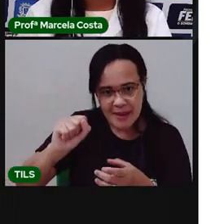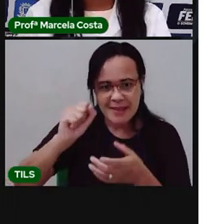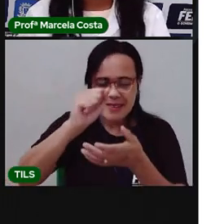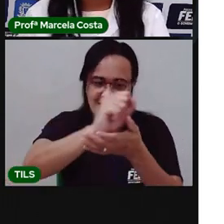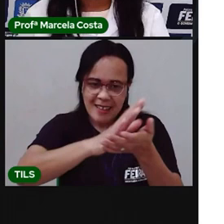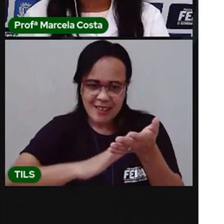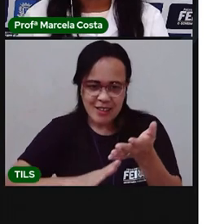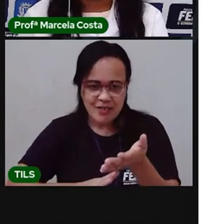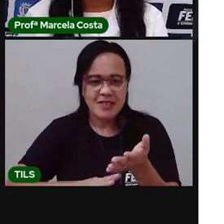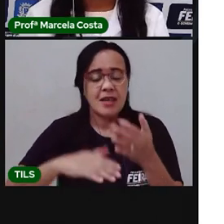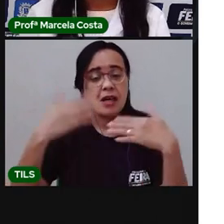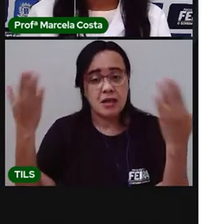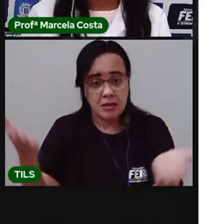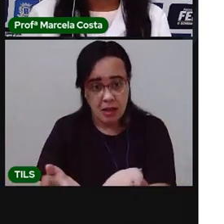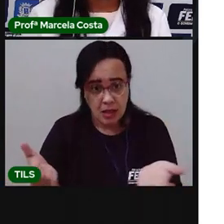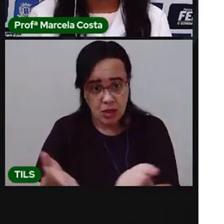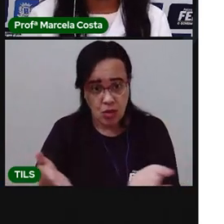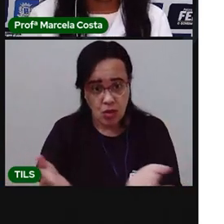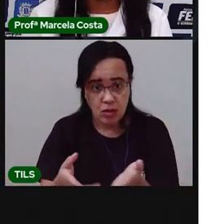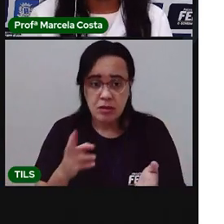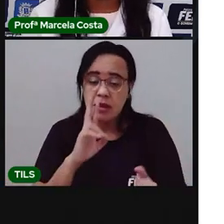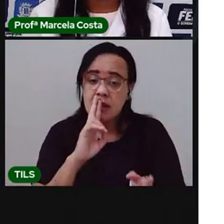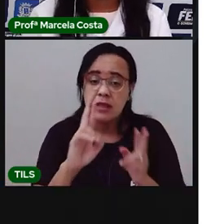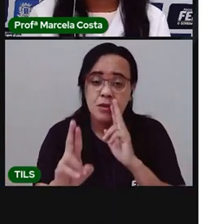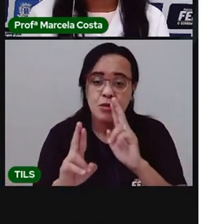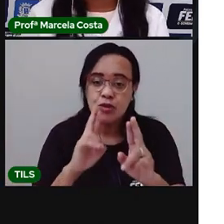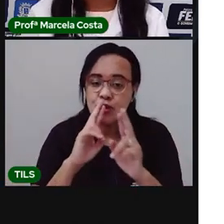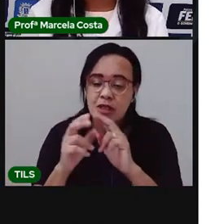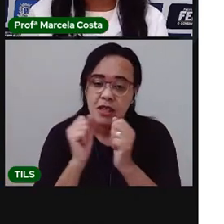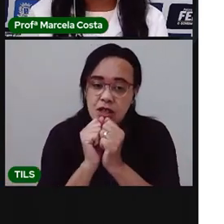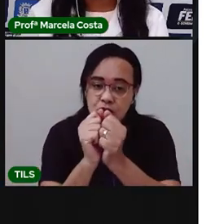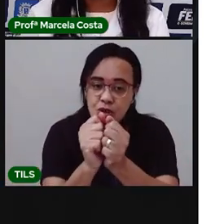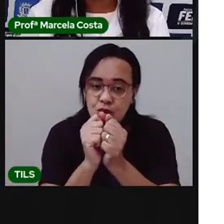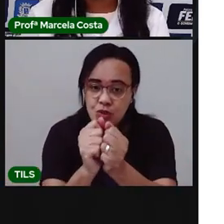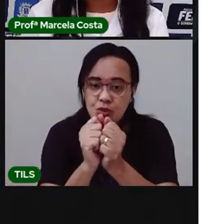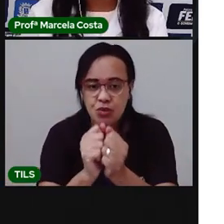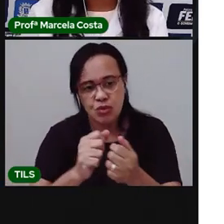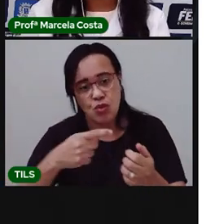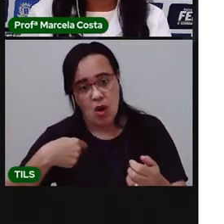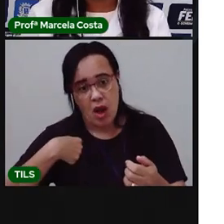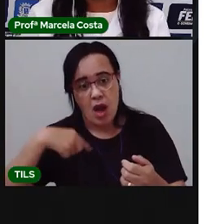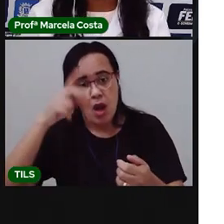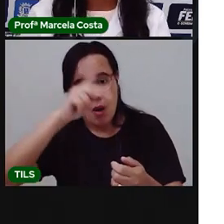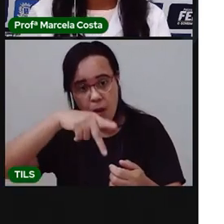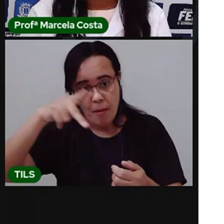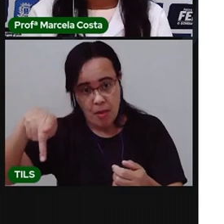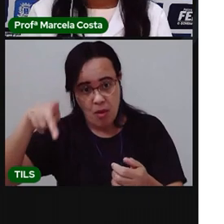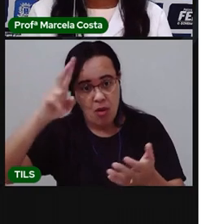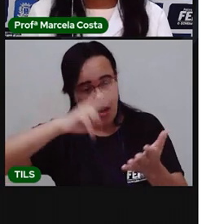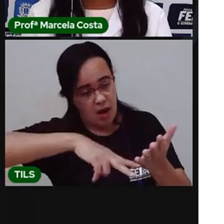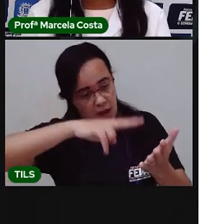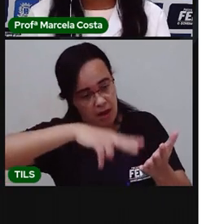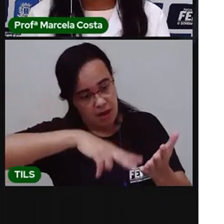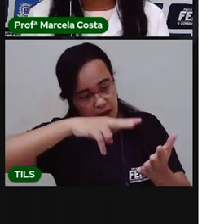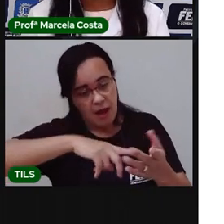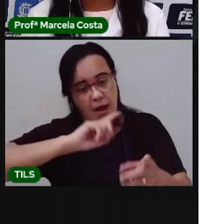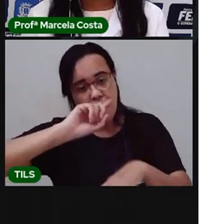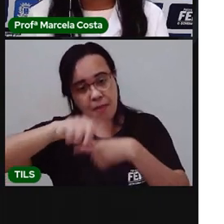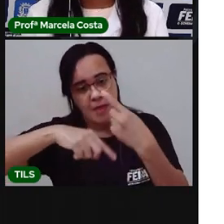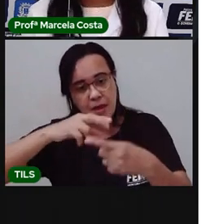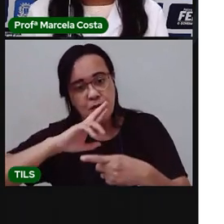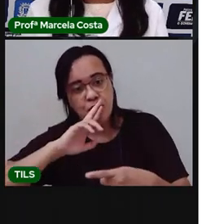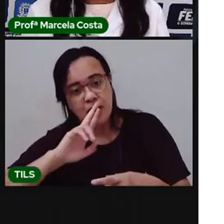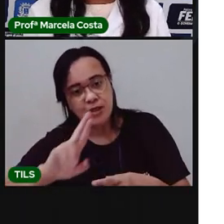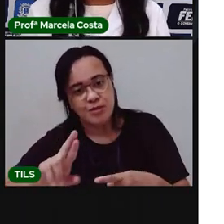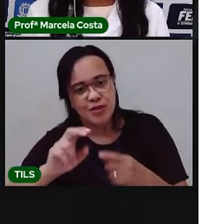ela, porque a gente vai responder juntos. Eu vou fazer a leitura junto com você, e aí a gente vai